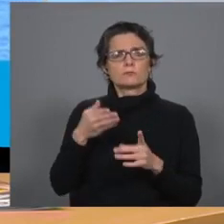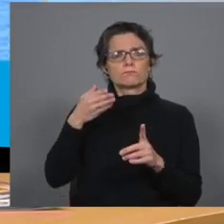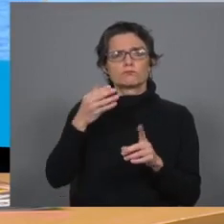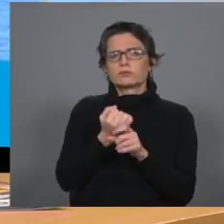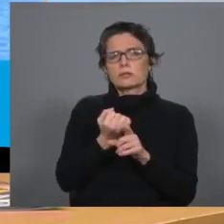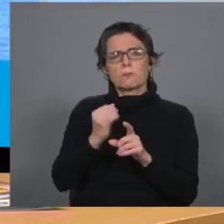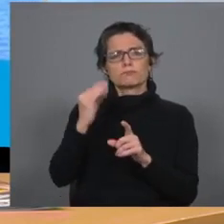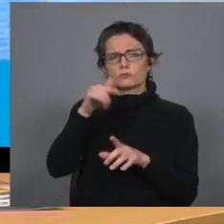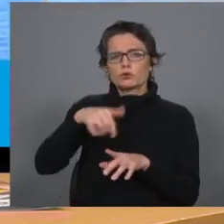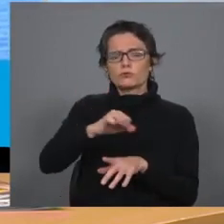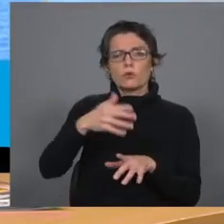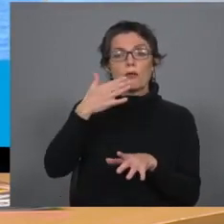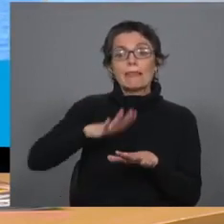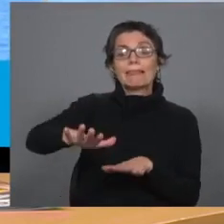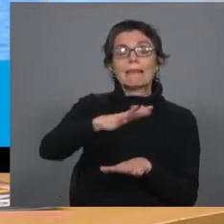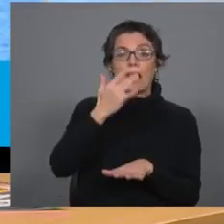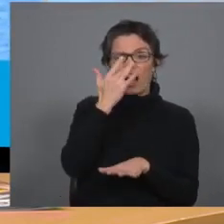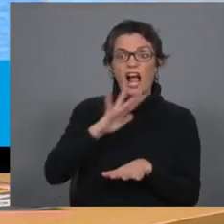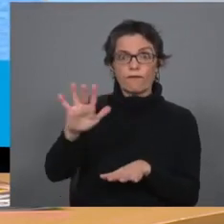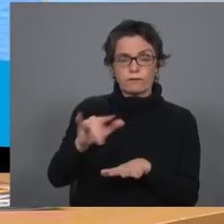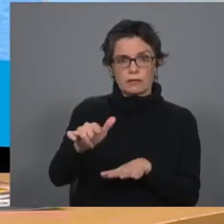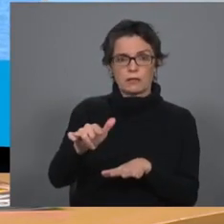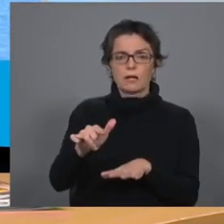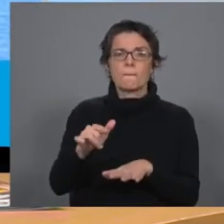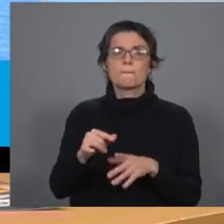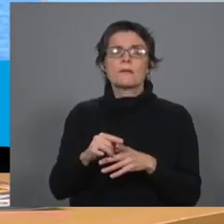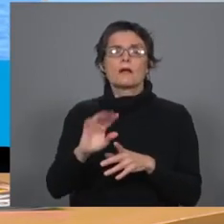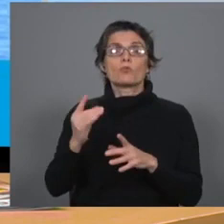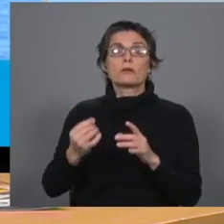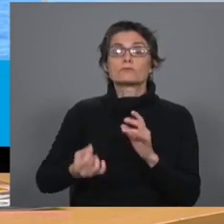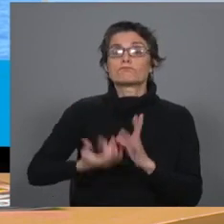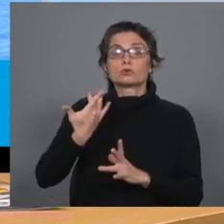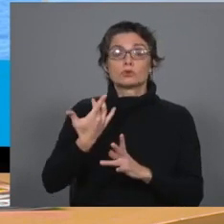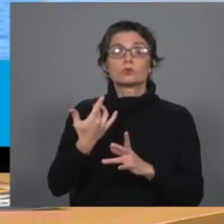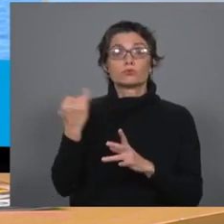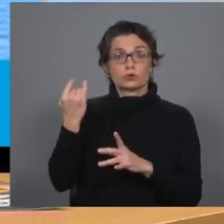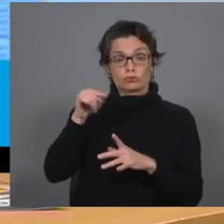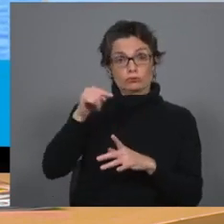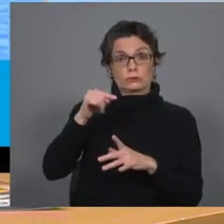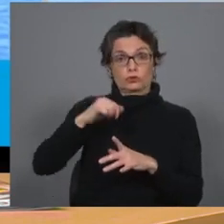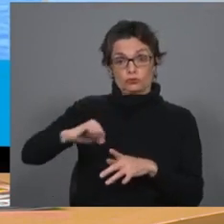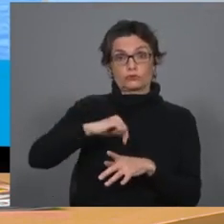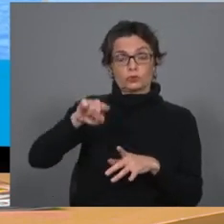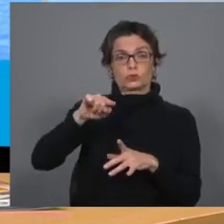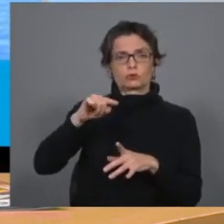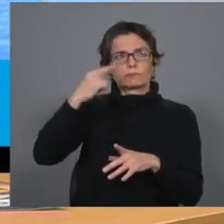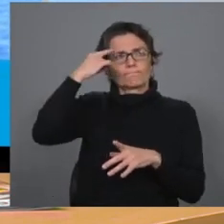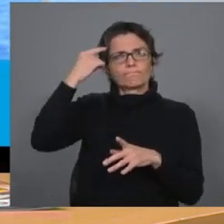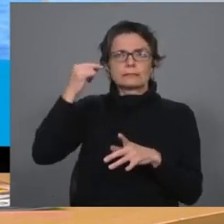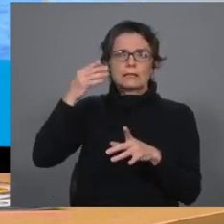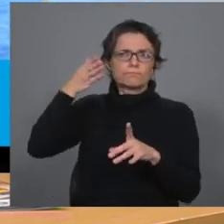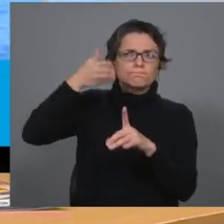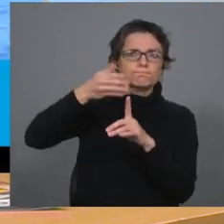nosso fundador, São Daniel Comboni, quando começou o Instituto dos Missionários Combonianos, pensou para a África, mas depois, com